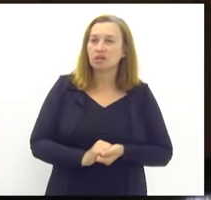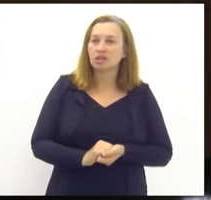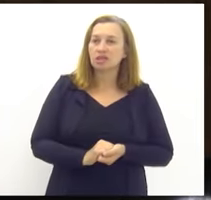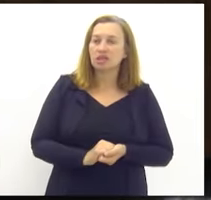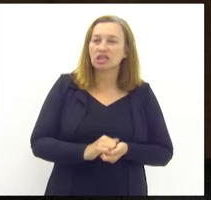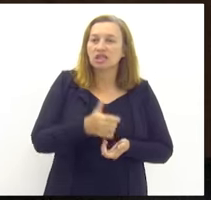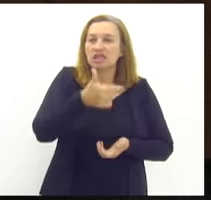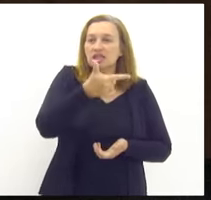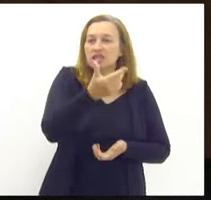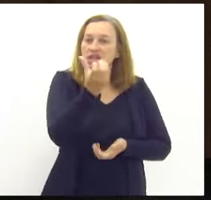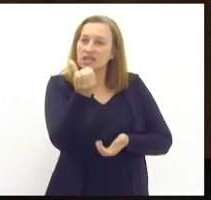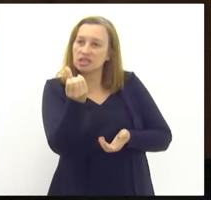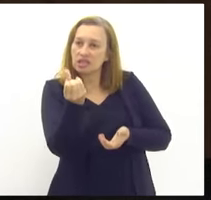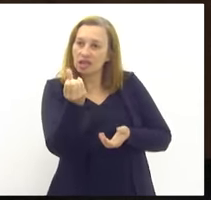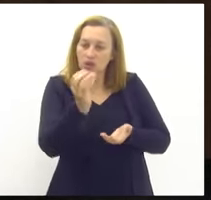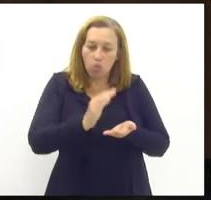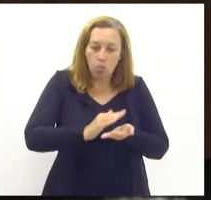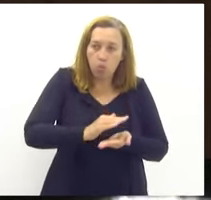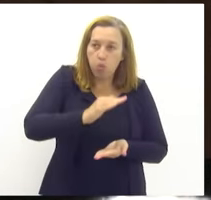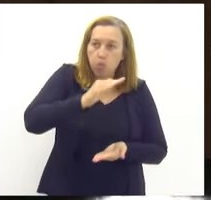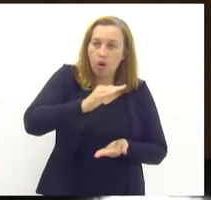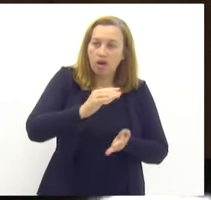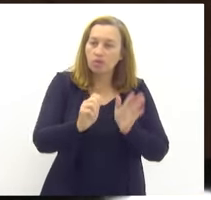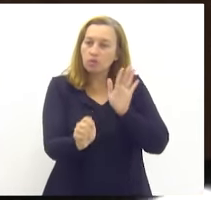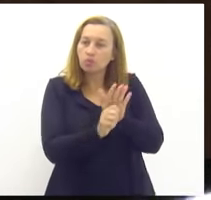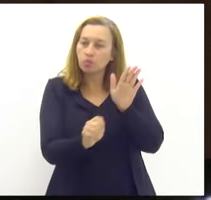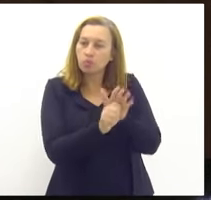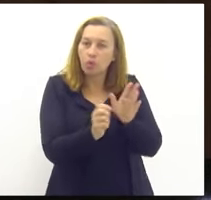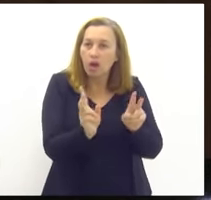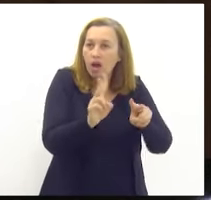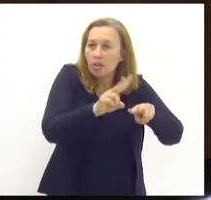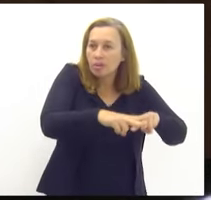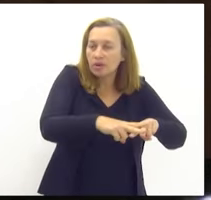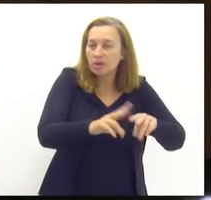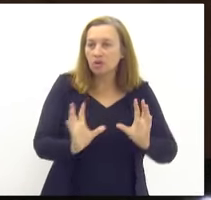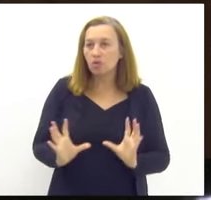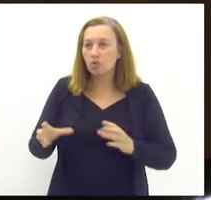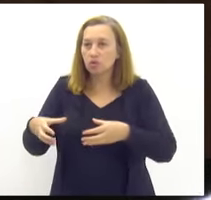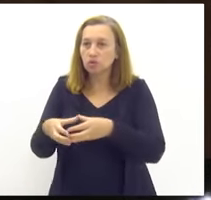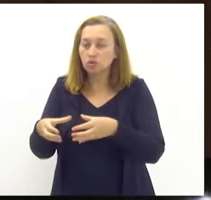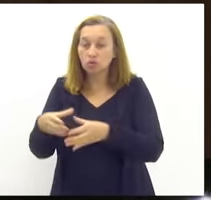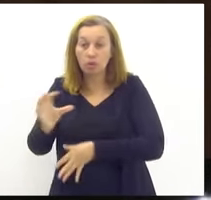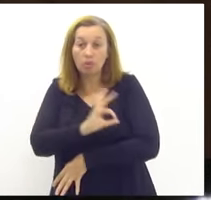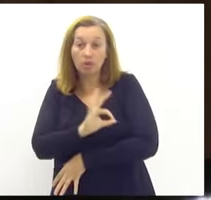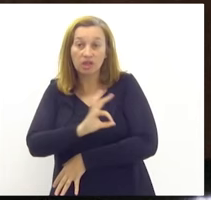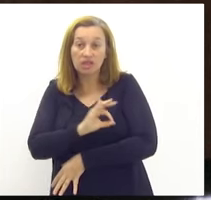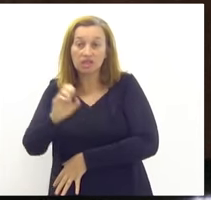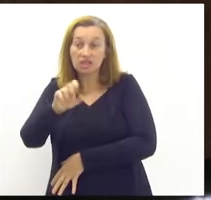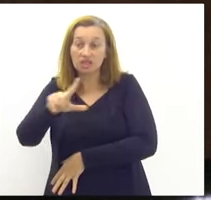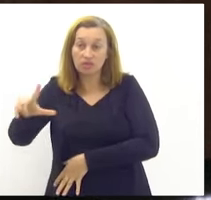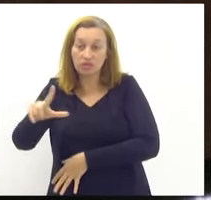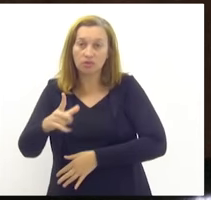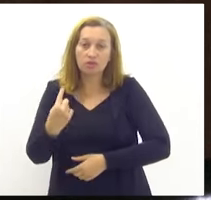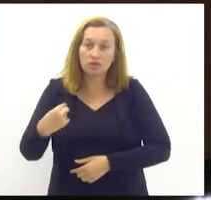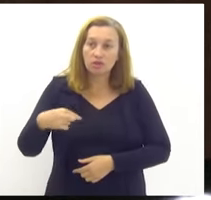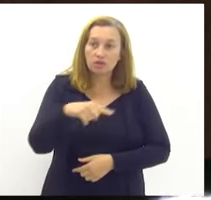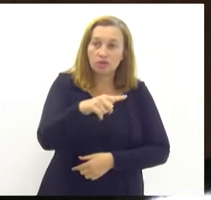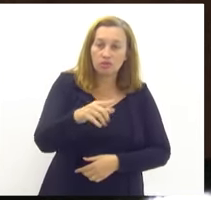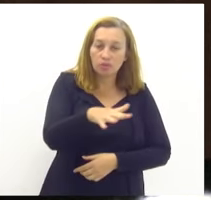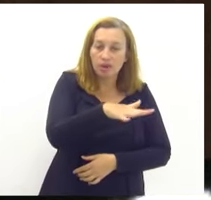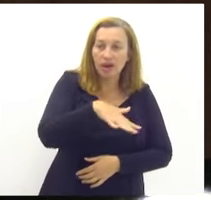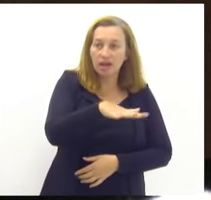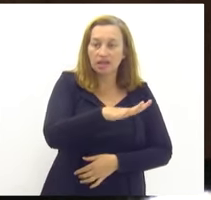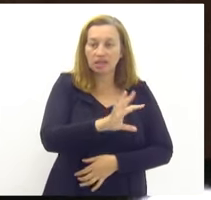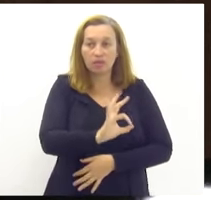maconha que foram apreendido pela haec em conjunto com a polícia civil que foi paraa cidade da polícia Deputado Barcelar entrou na